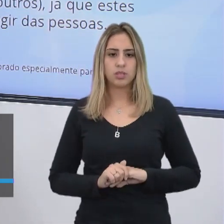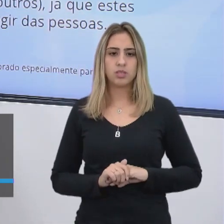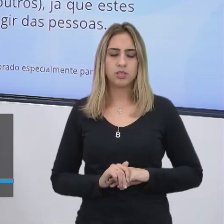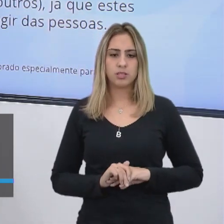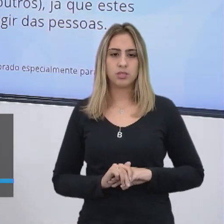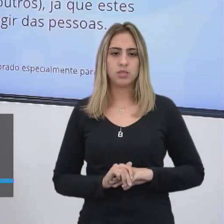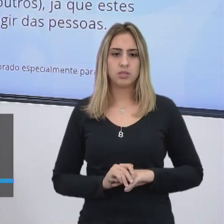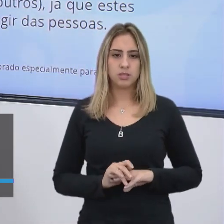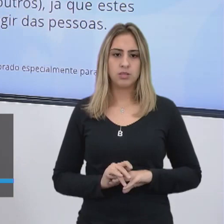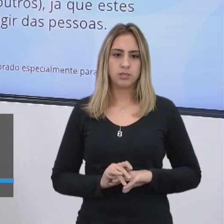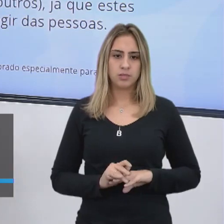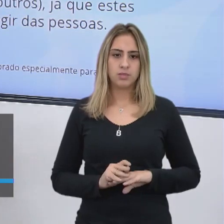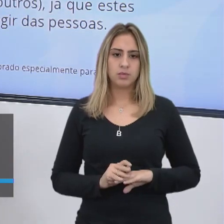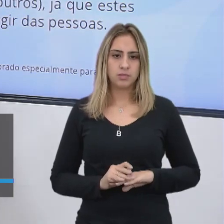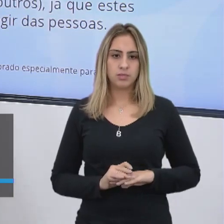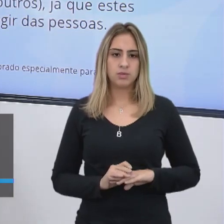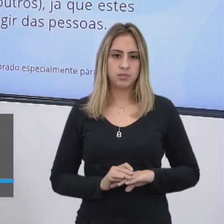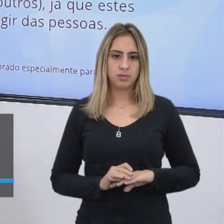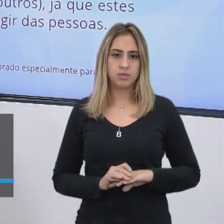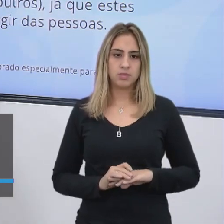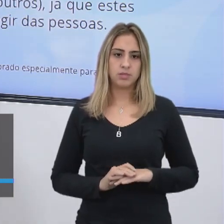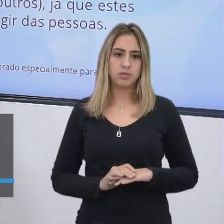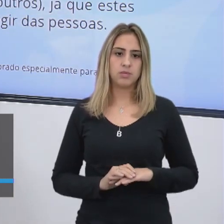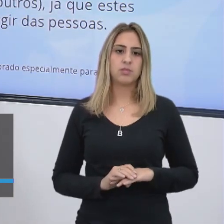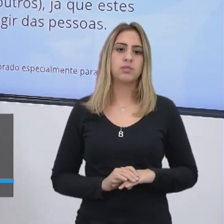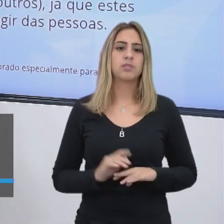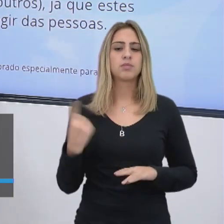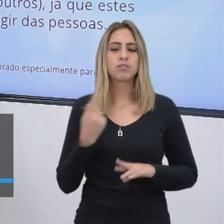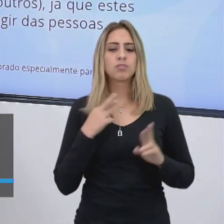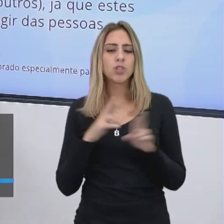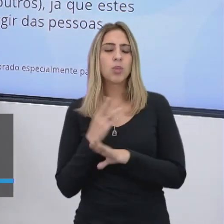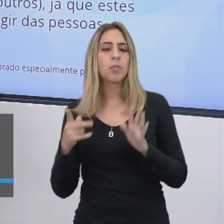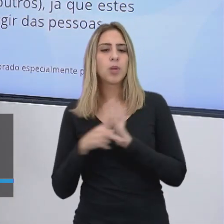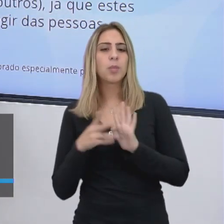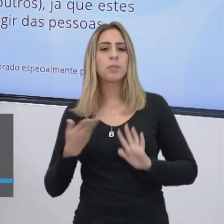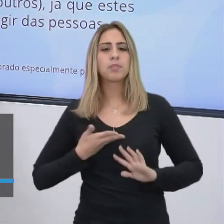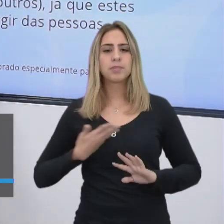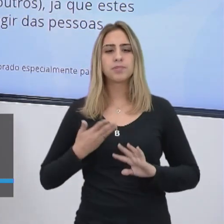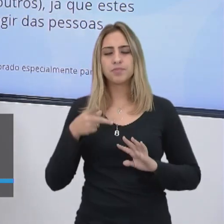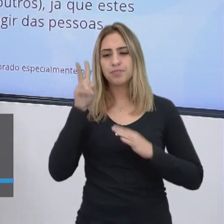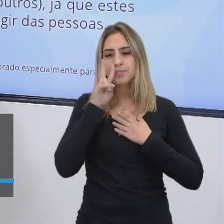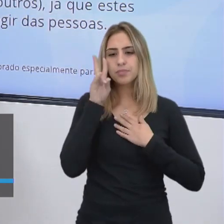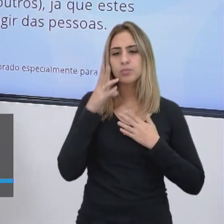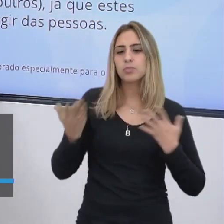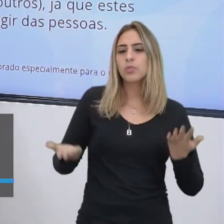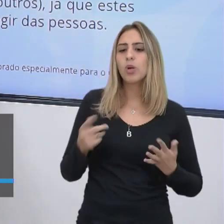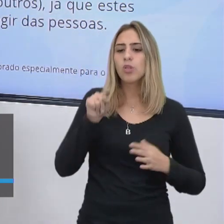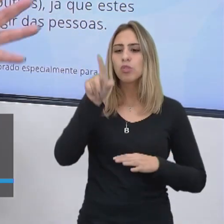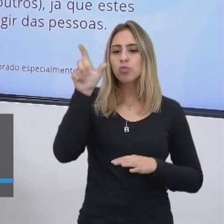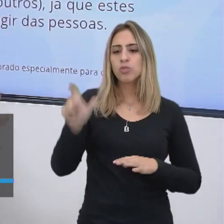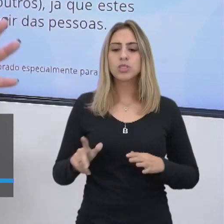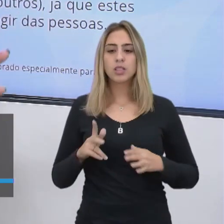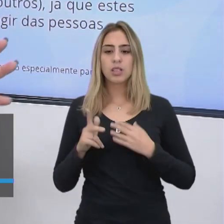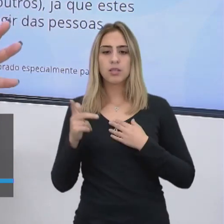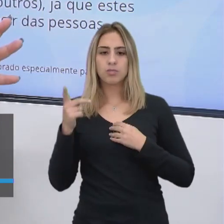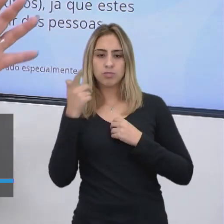da gente mesmo pensar como a gente se relaciona com as nossas próprias amizades. Sabe aquela história de quando você arruma um amigo novo e você